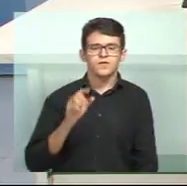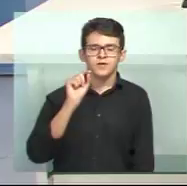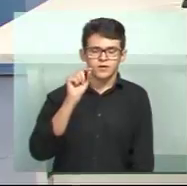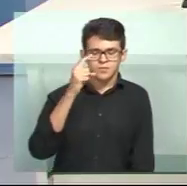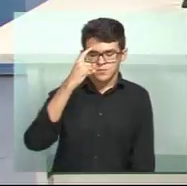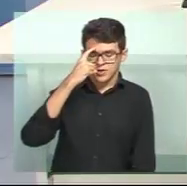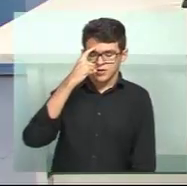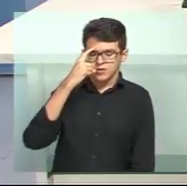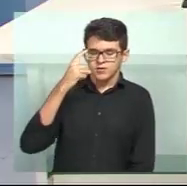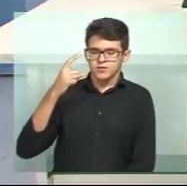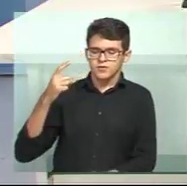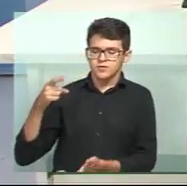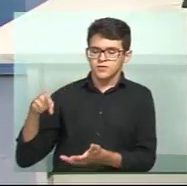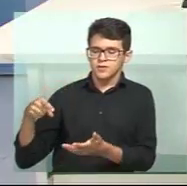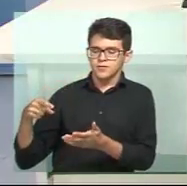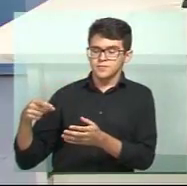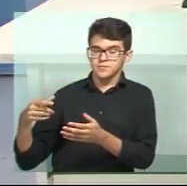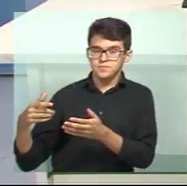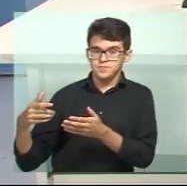processo com olhar partidário.